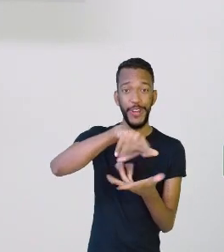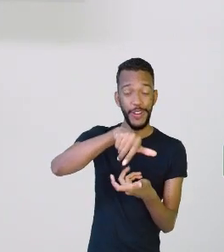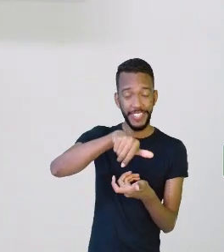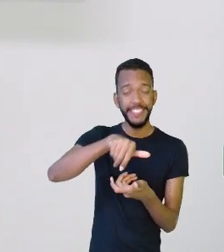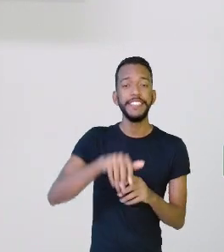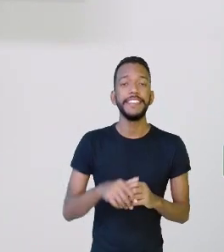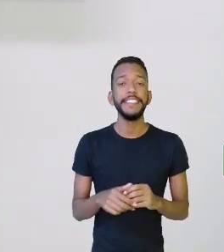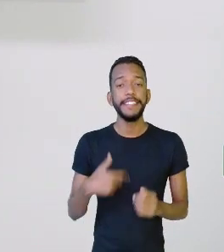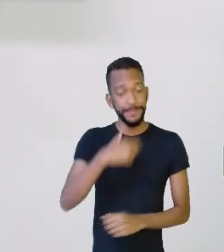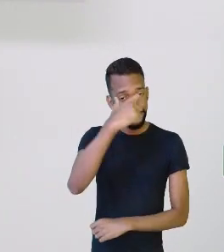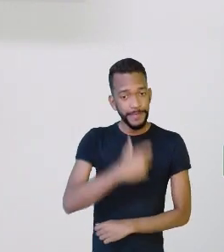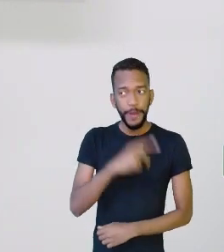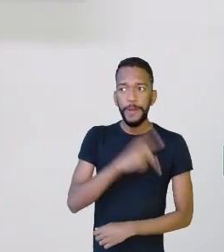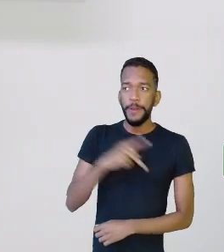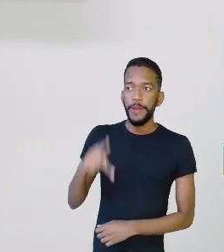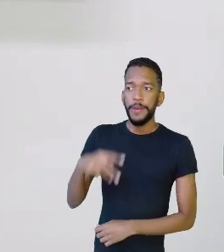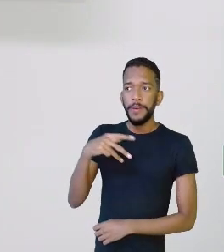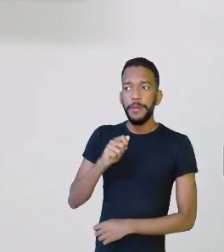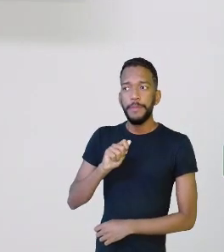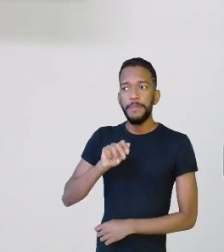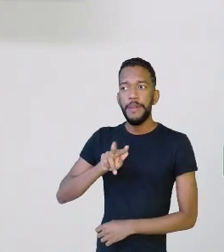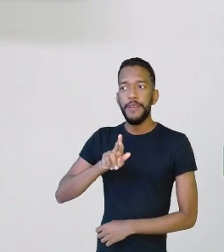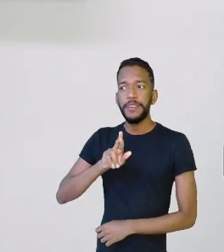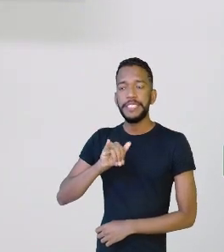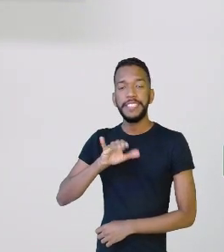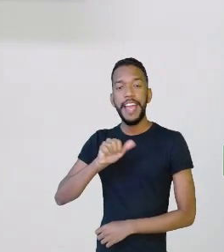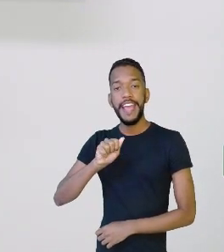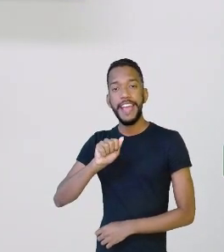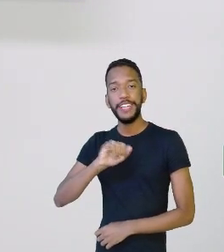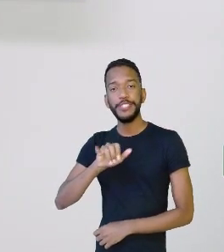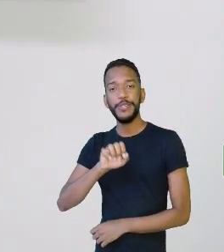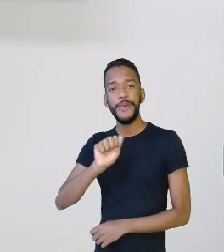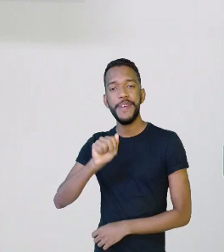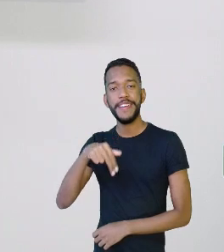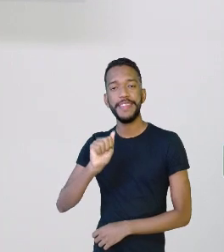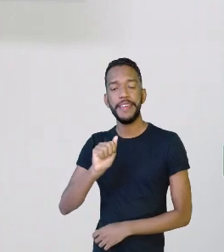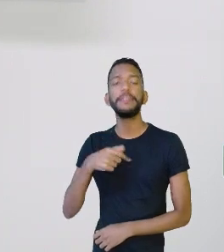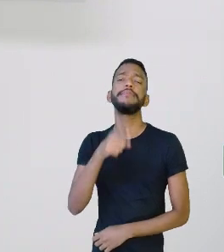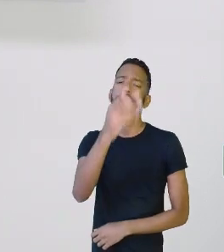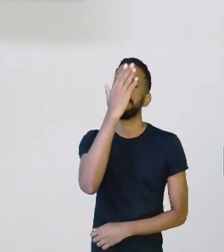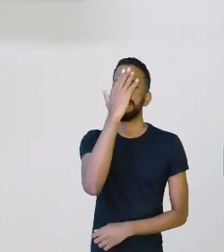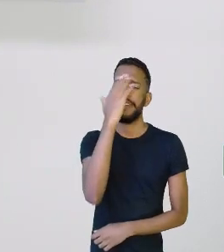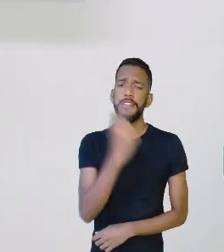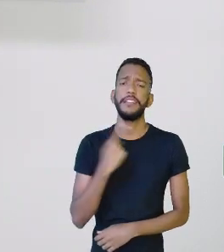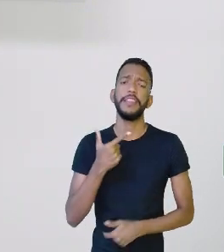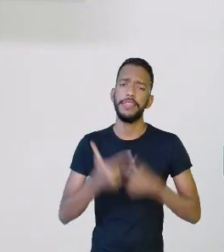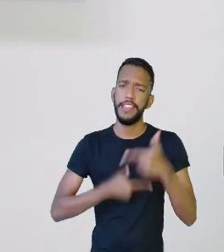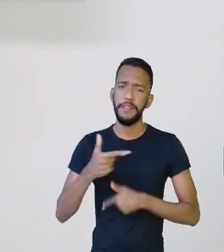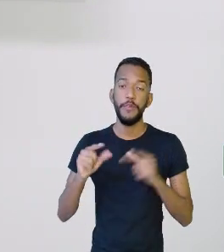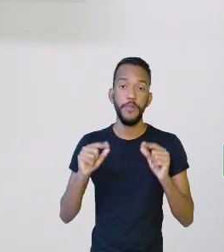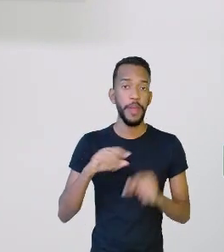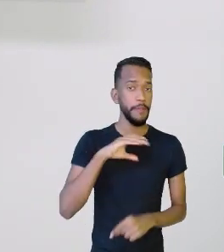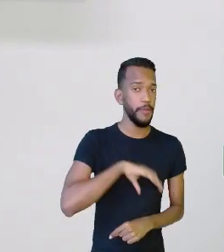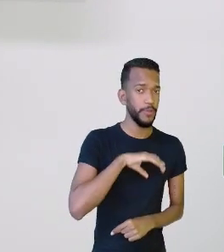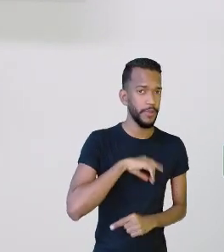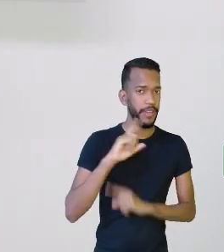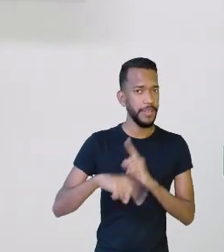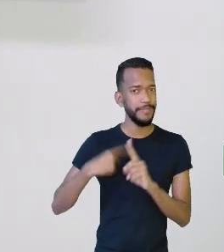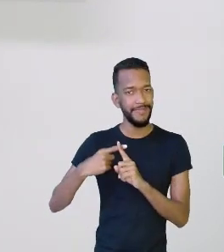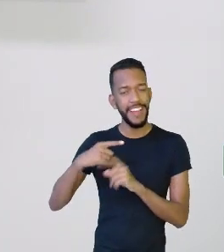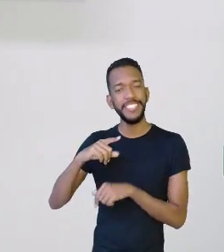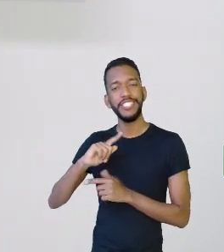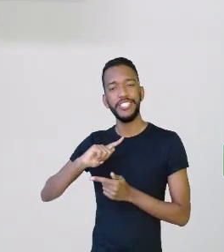sou a professora Mauricéia Joana e vocês já sabem que a gente trabalha junto os componentes de Língua Portuguesa